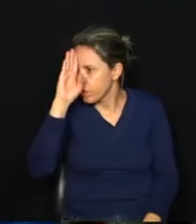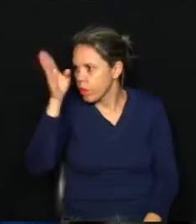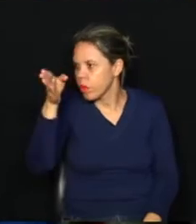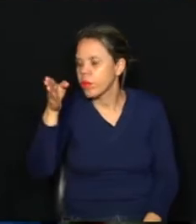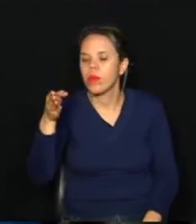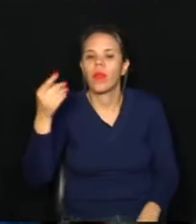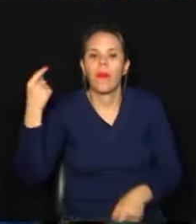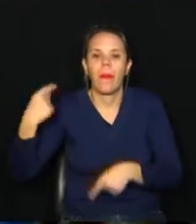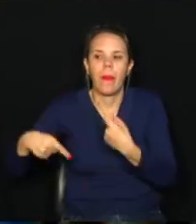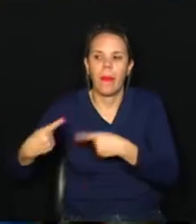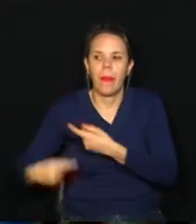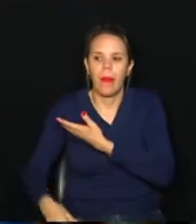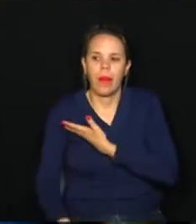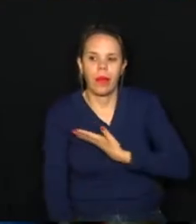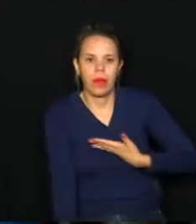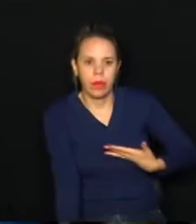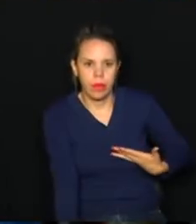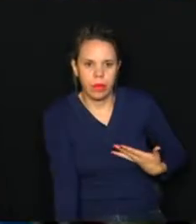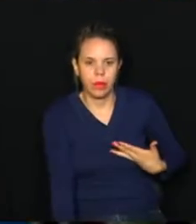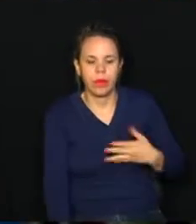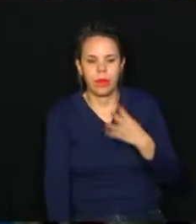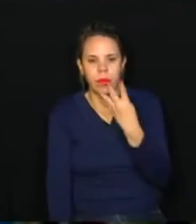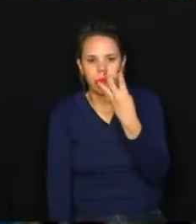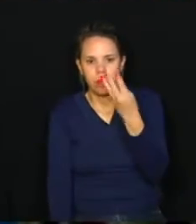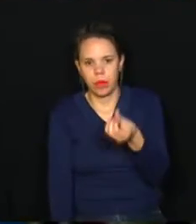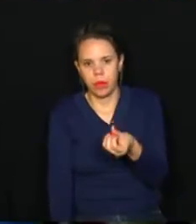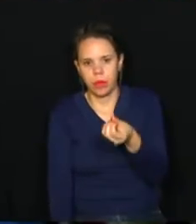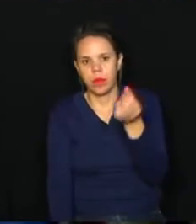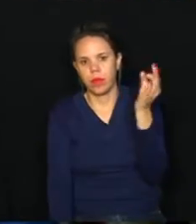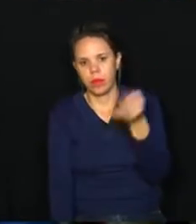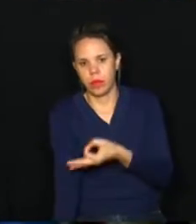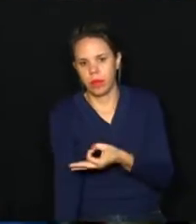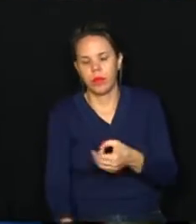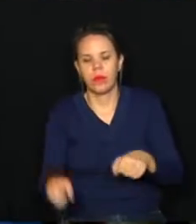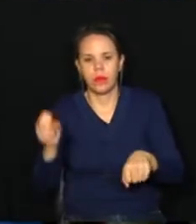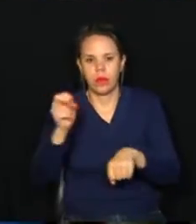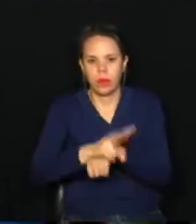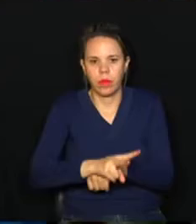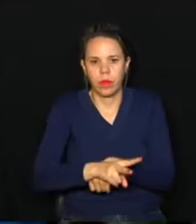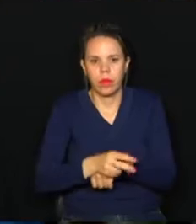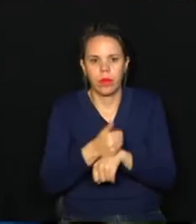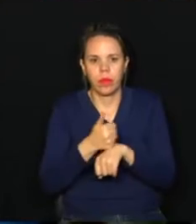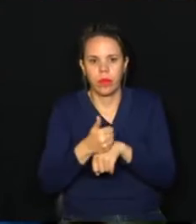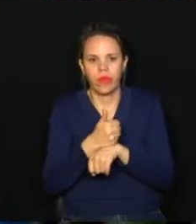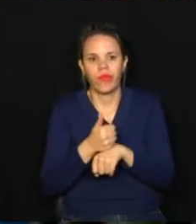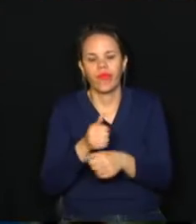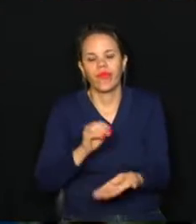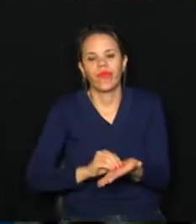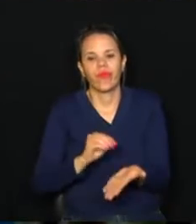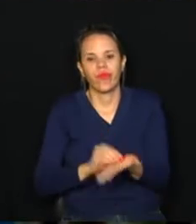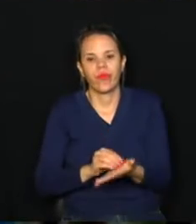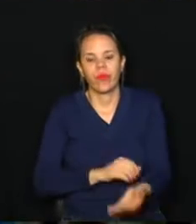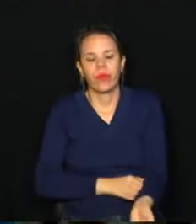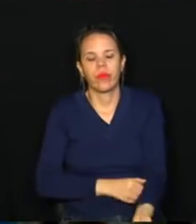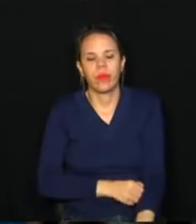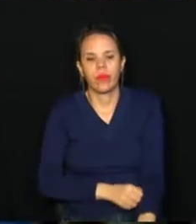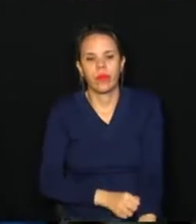discurso governamental, tem 46% de cargos de pesquisadores vagos. E hoje, cerca de